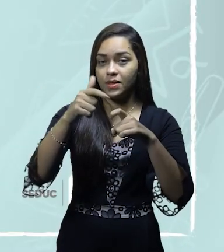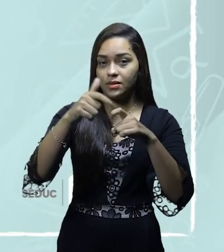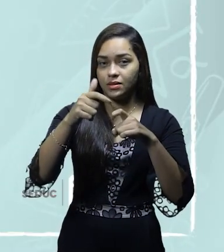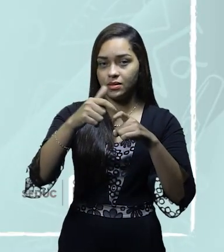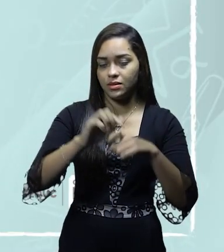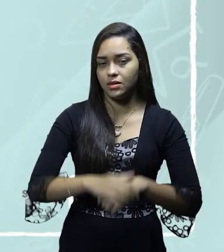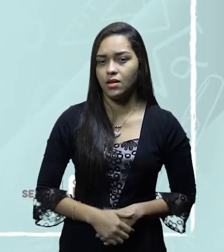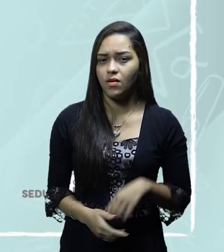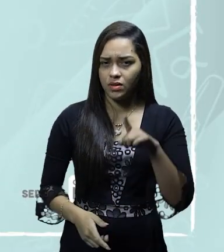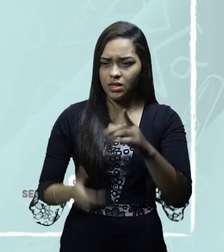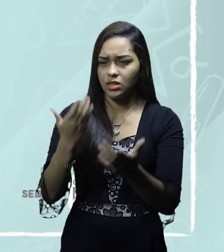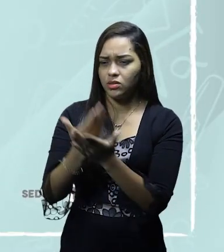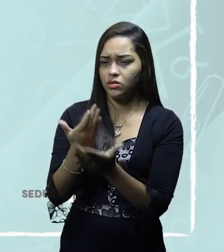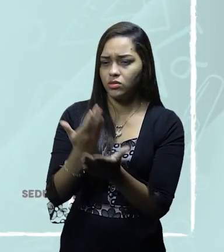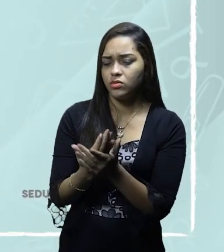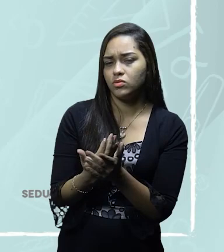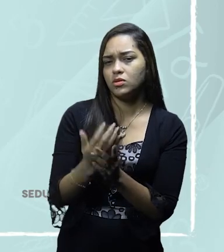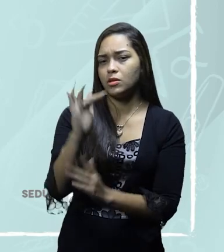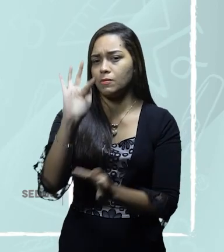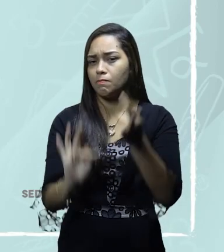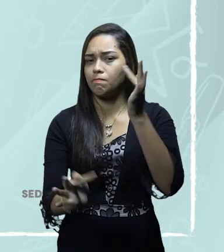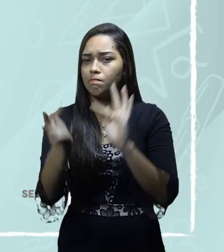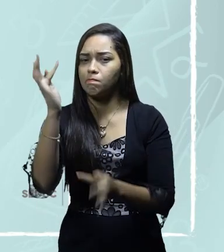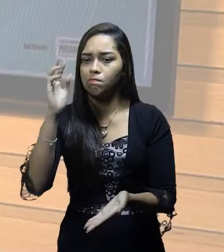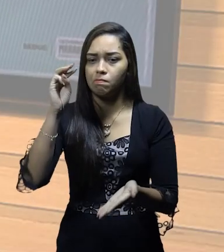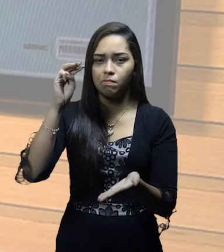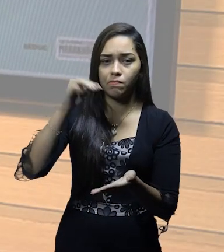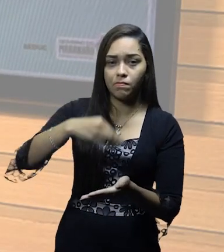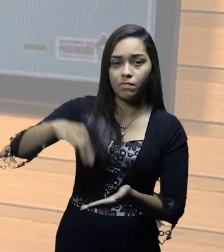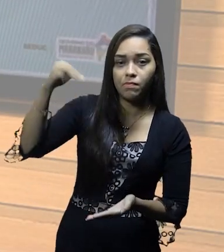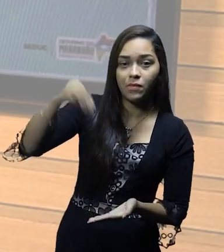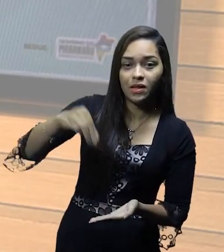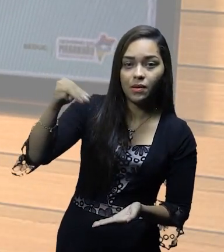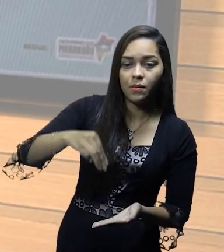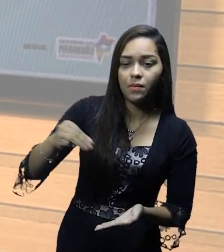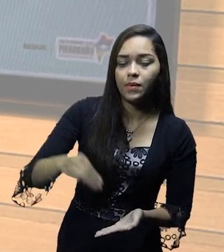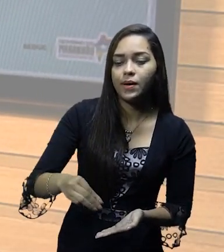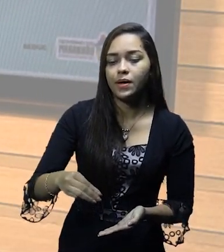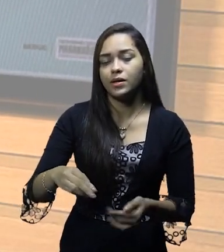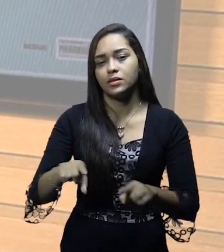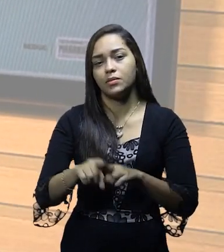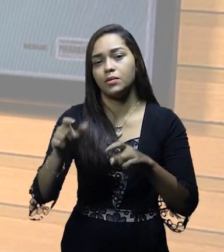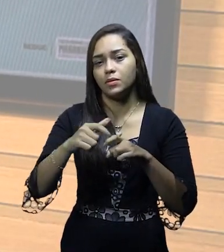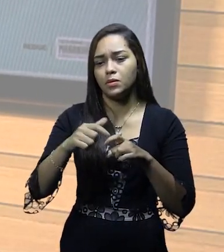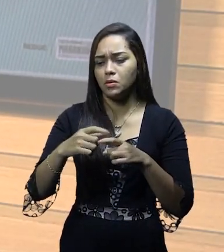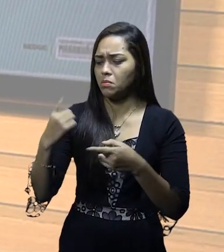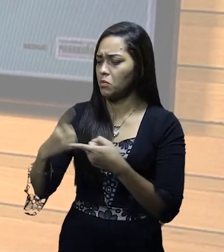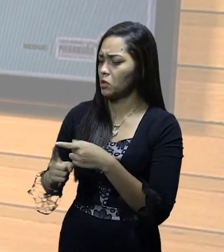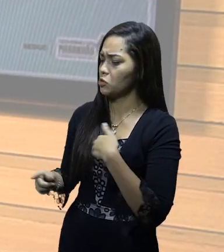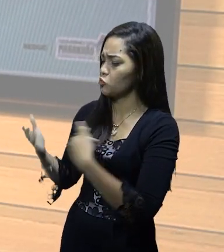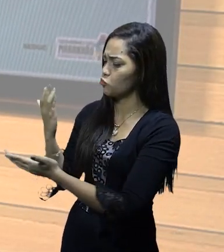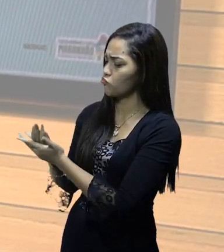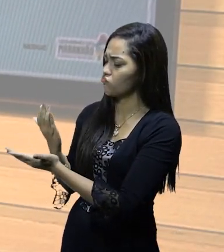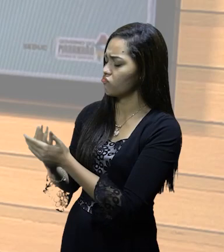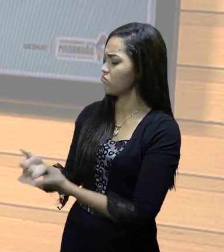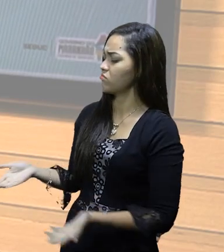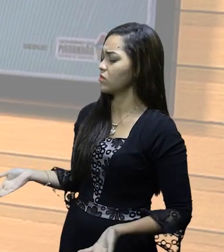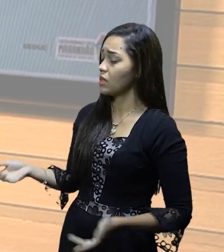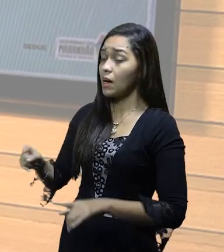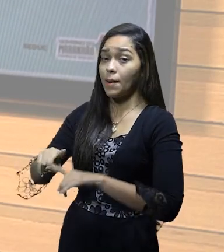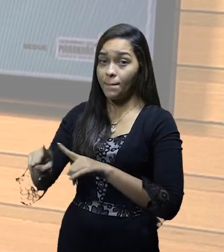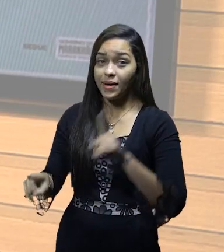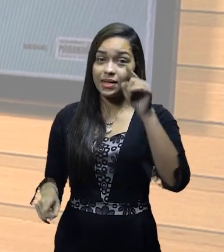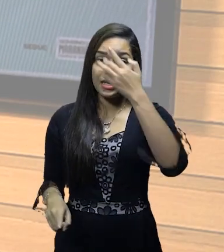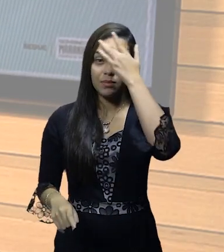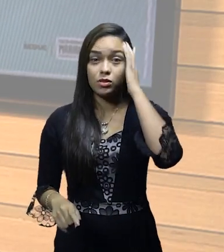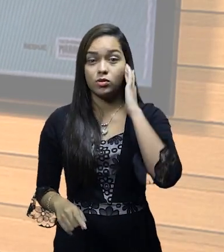da matemática, física e medicina. Você que estuda física, matemática, às vezes o aluno até solta-se